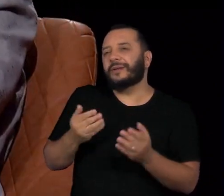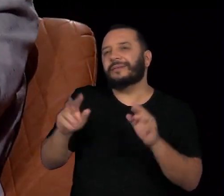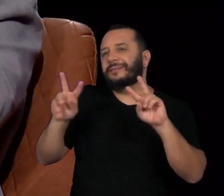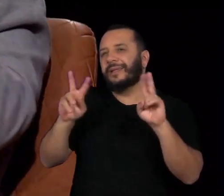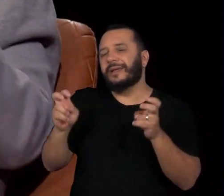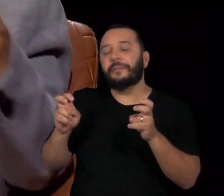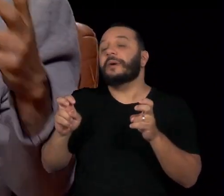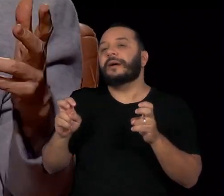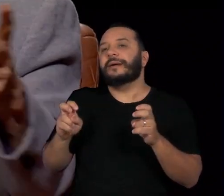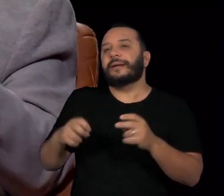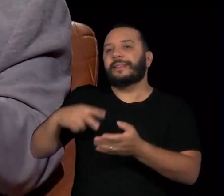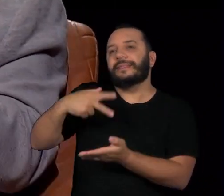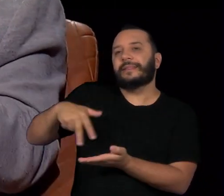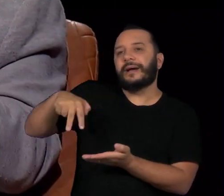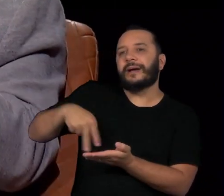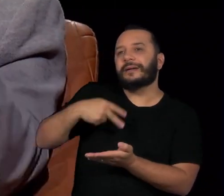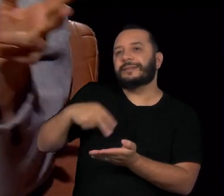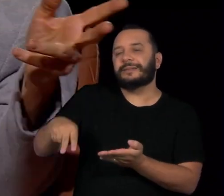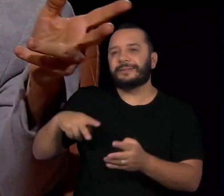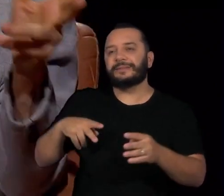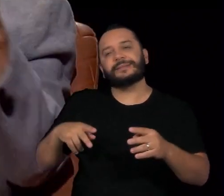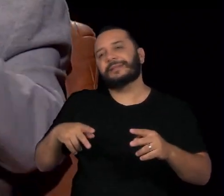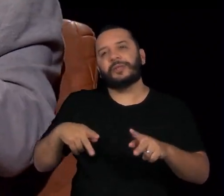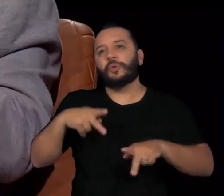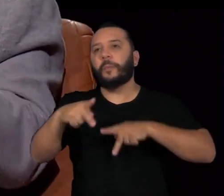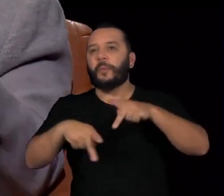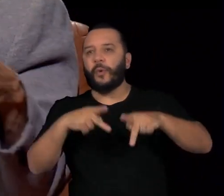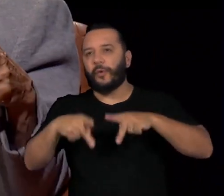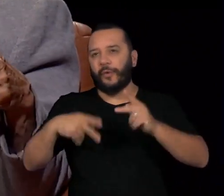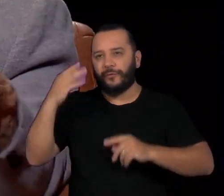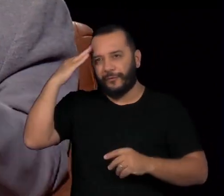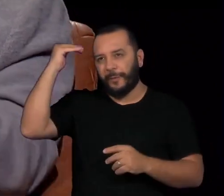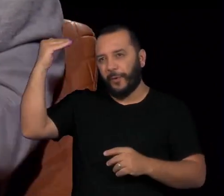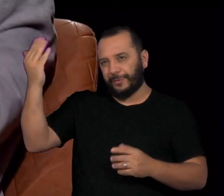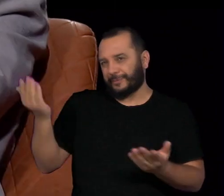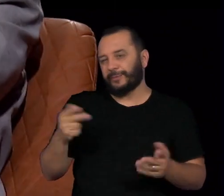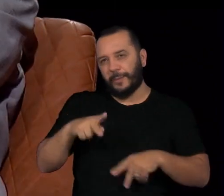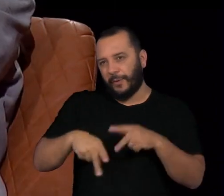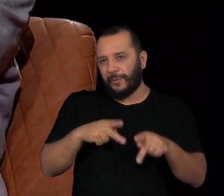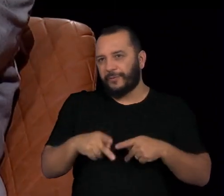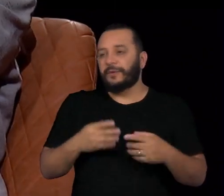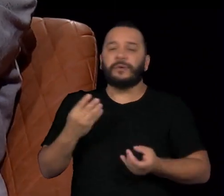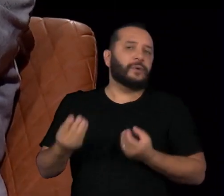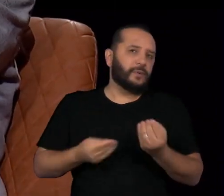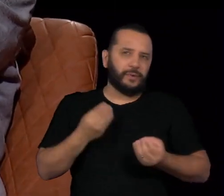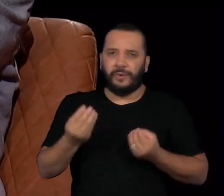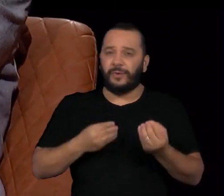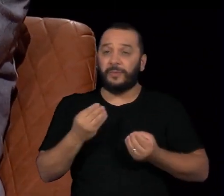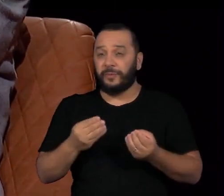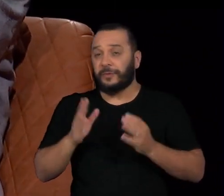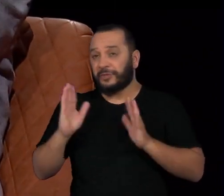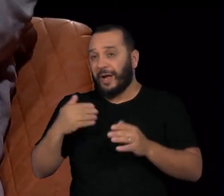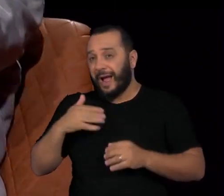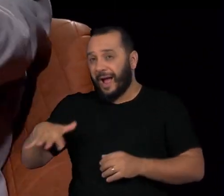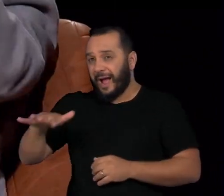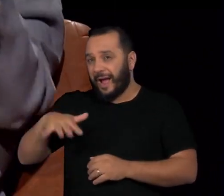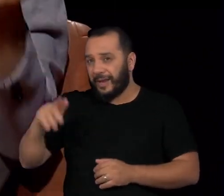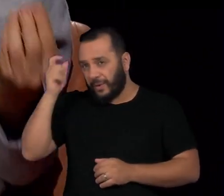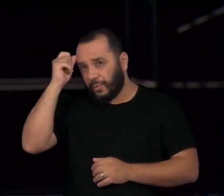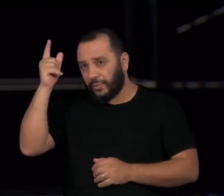que eu tratava dentro inclusive dos princípios do movimento armorial como é que eu transformava aquele mundo cultural